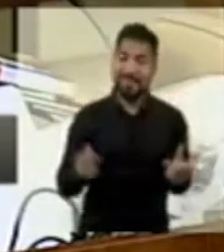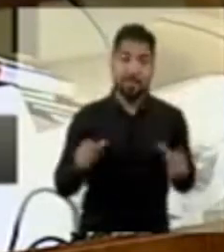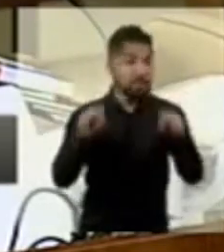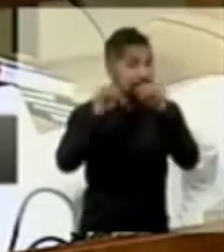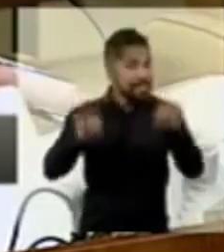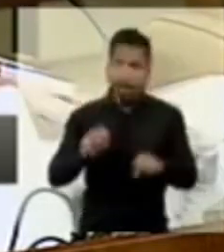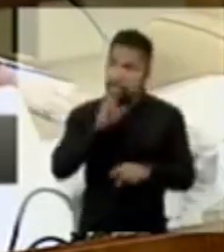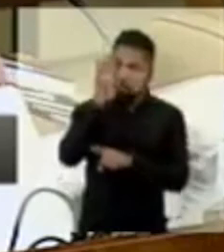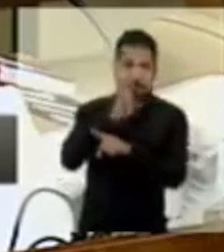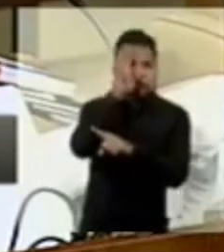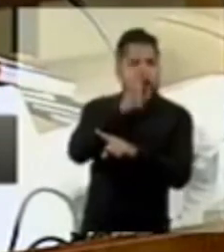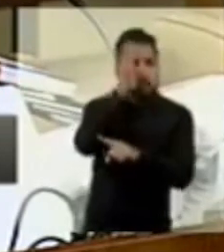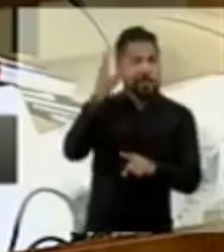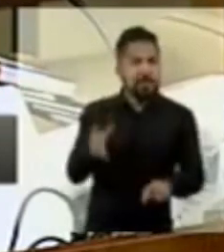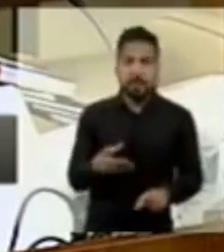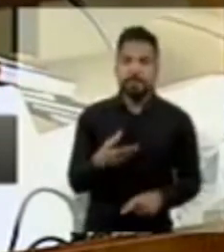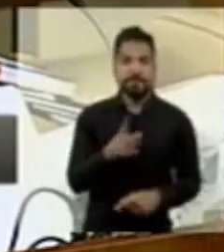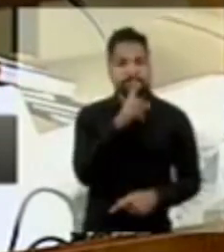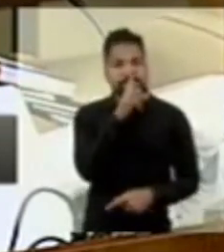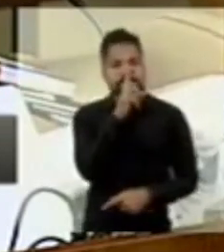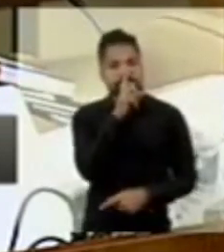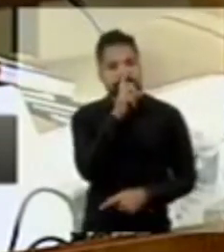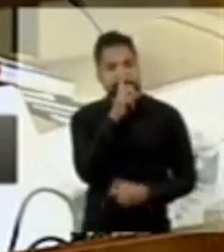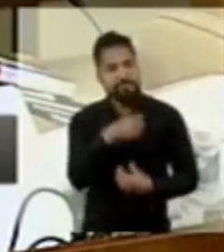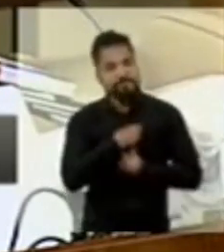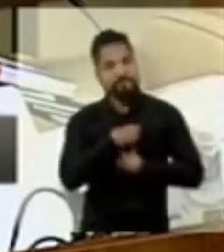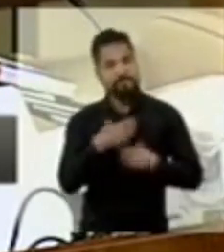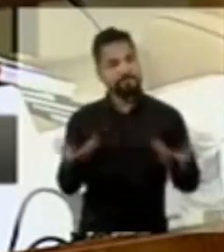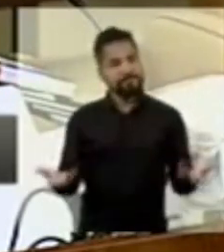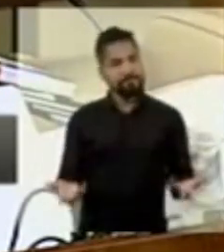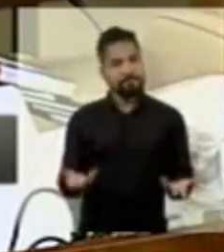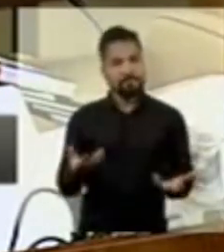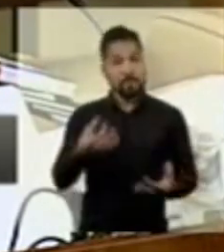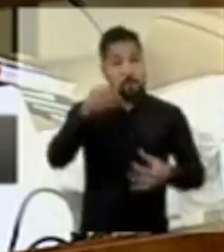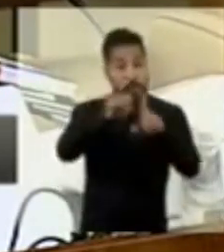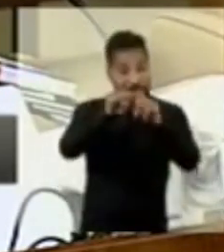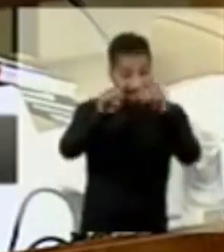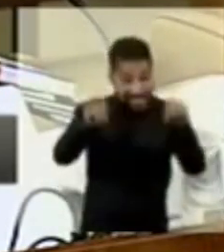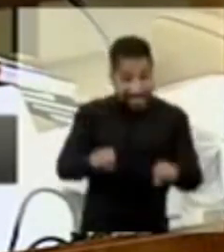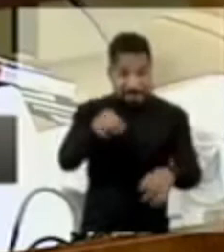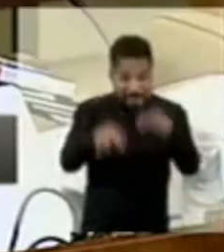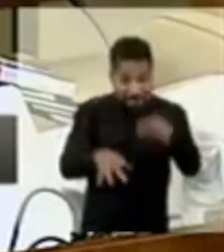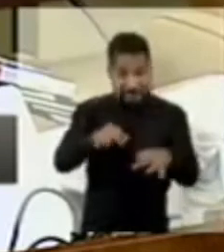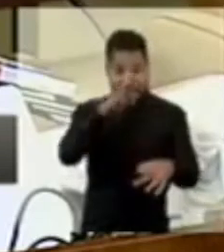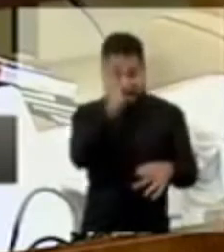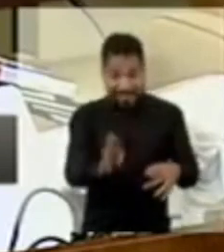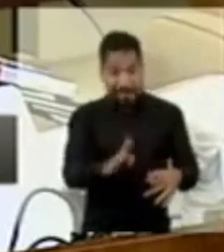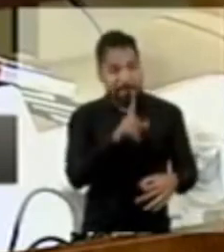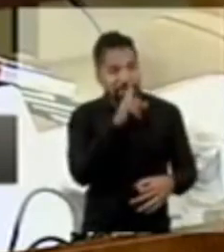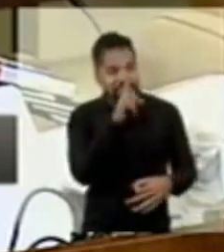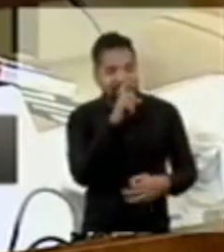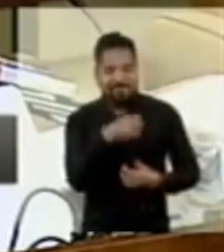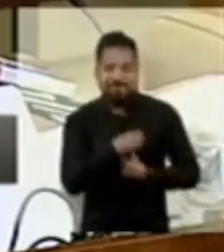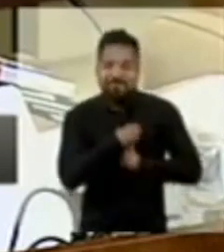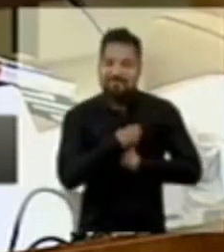absurdo e frustra o sistema penal brasileiro frustrou o principal papel do direito penal que é o de